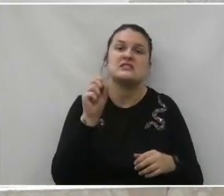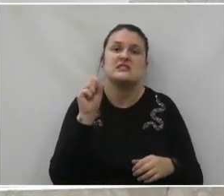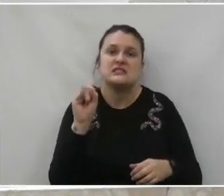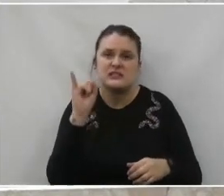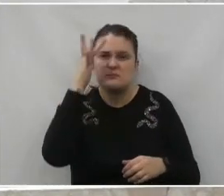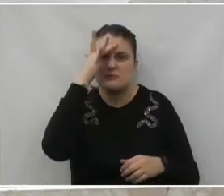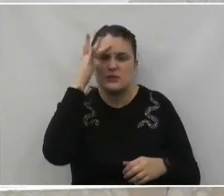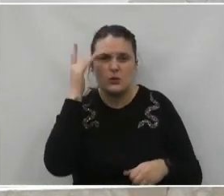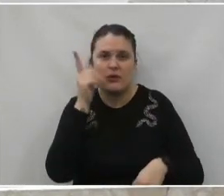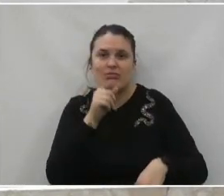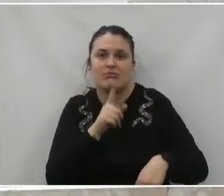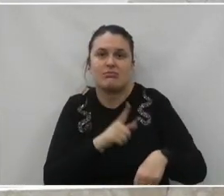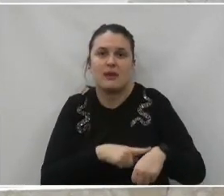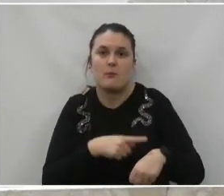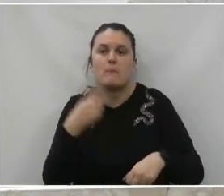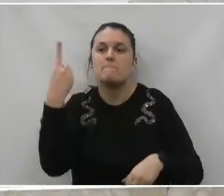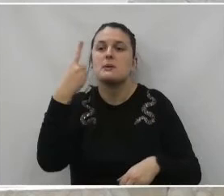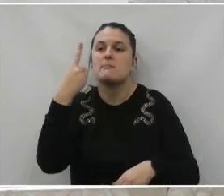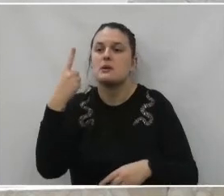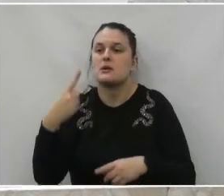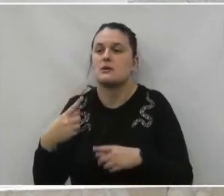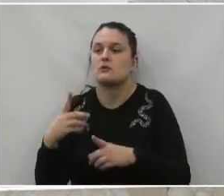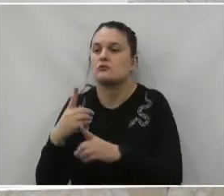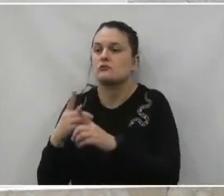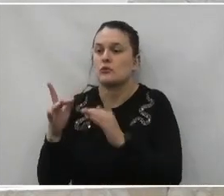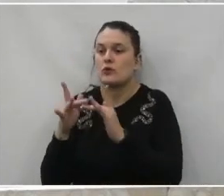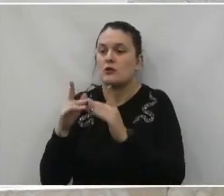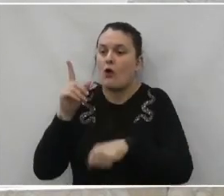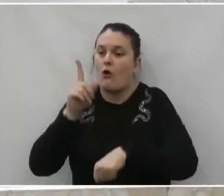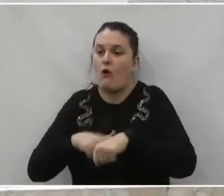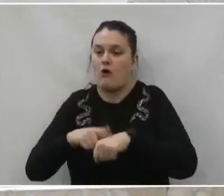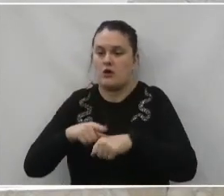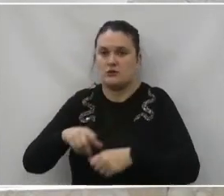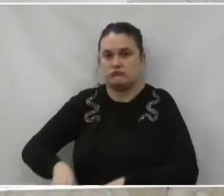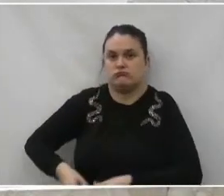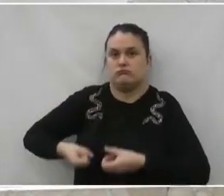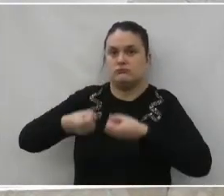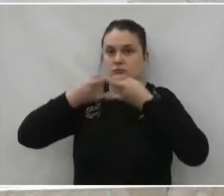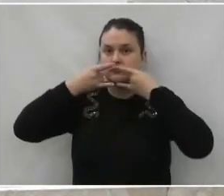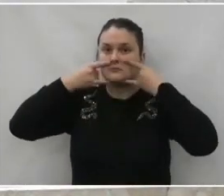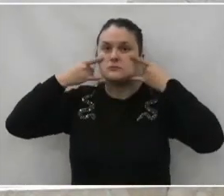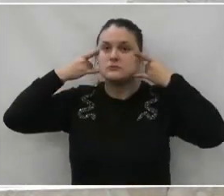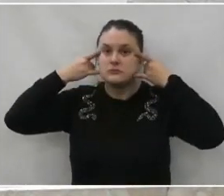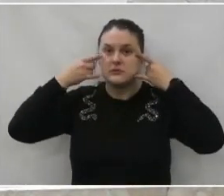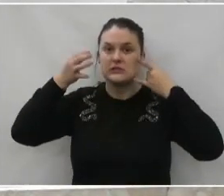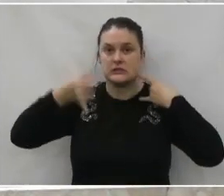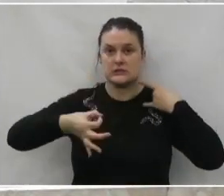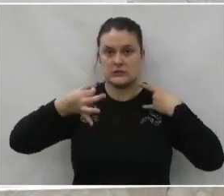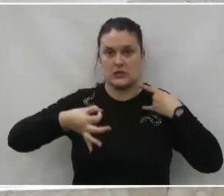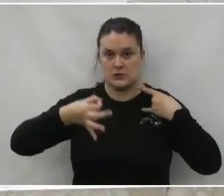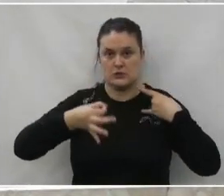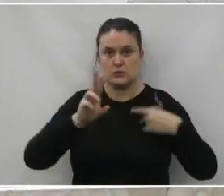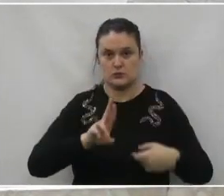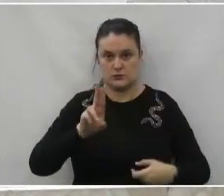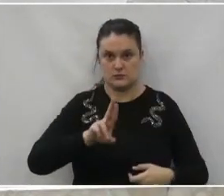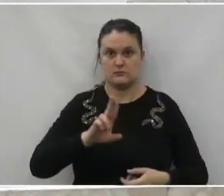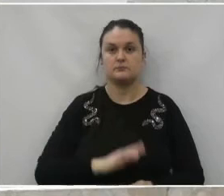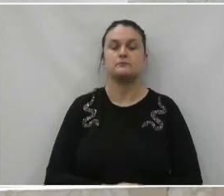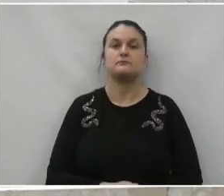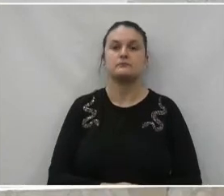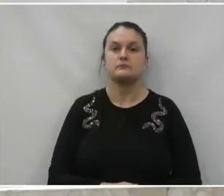infrator, no momento da primeira abordagem, passe a usar imediatamente, de maneira correta e contínua, a máscara de